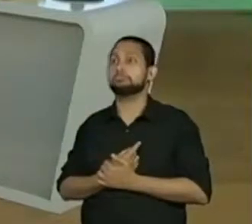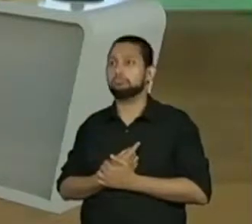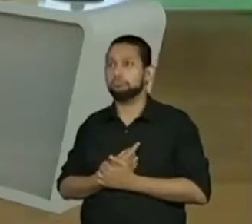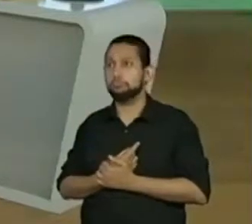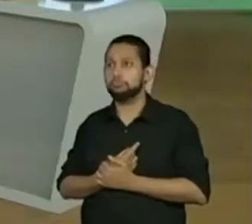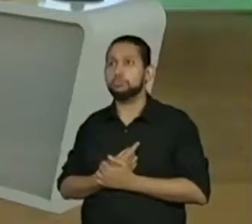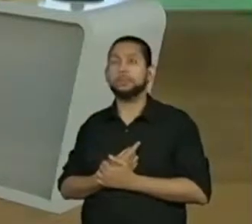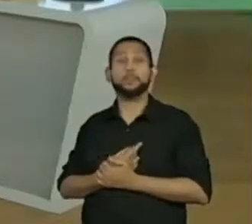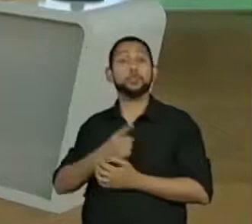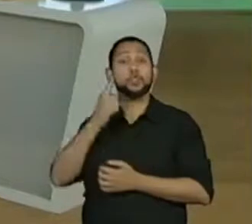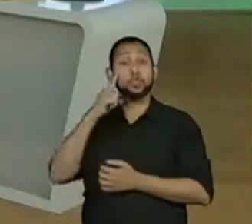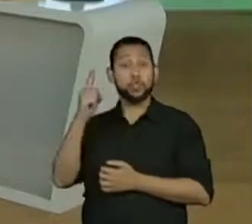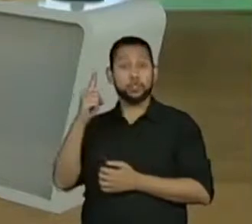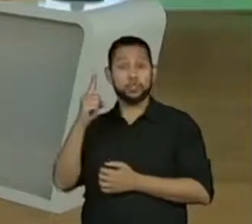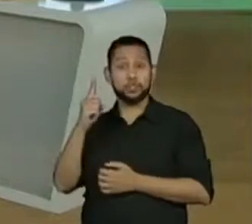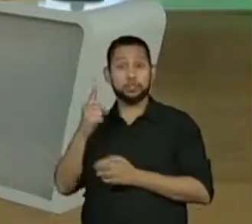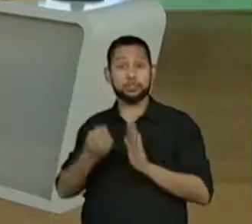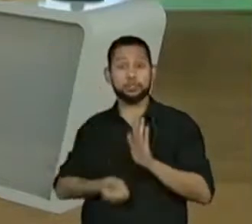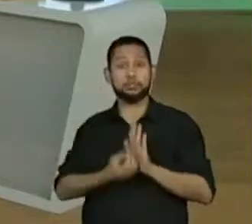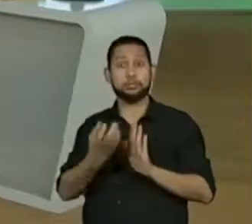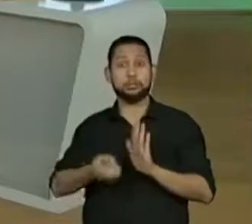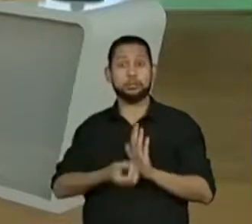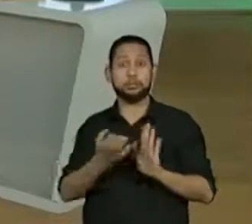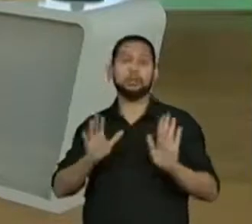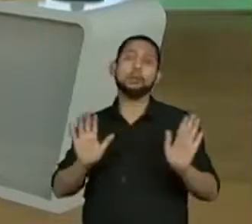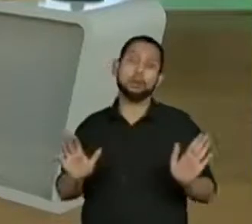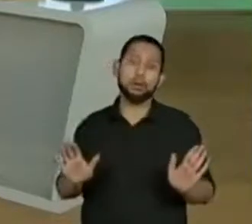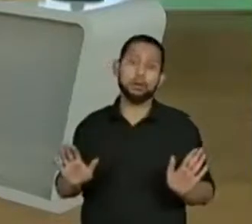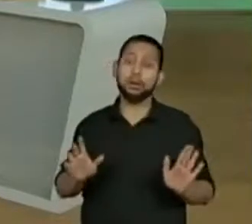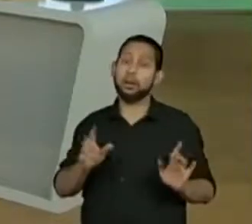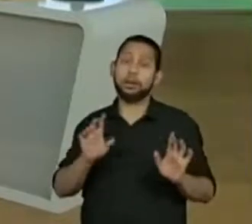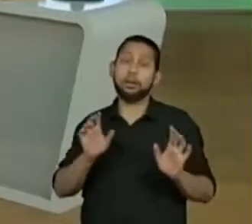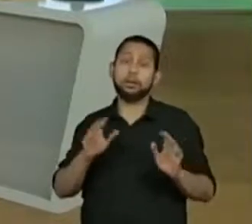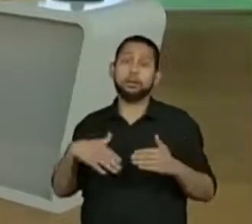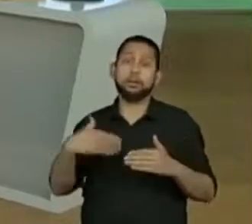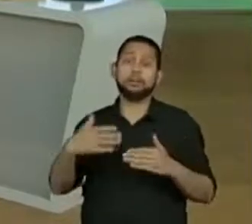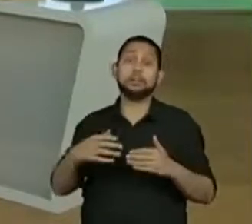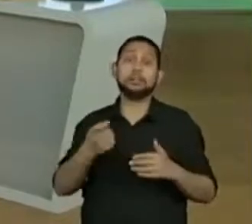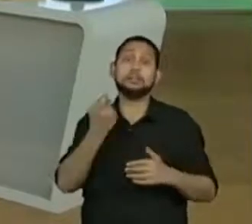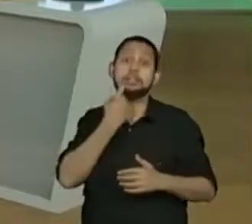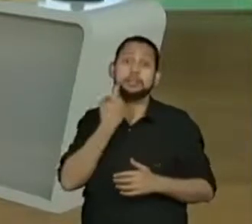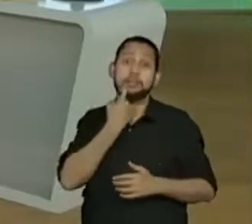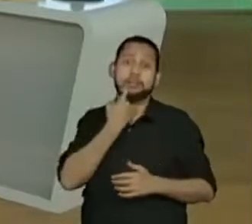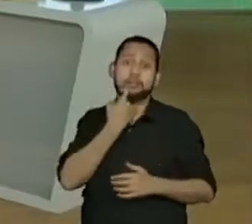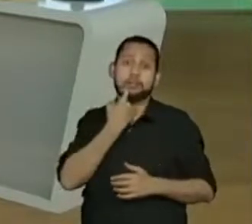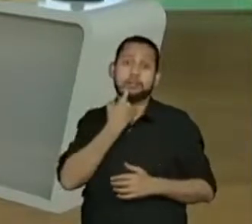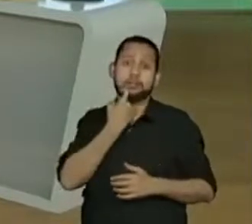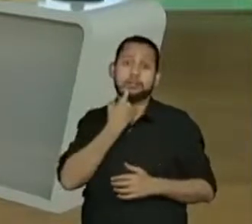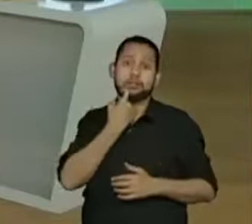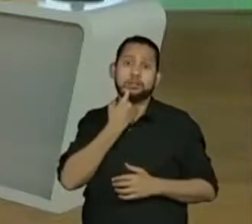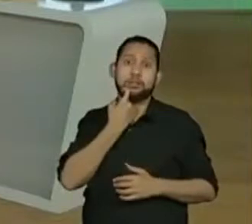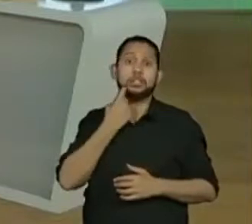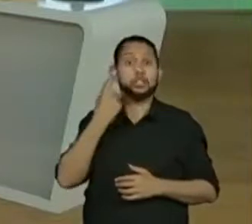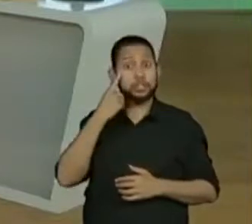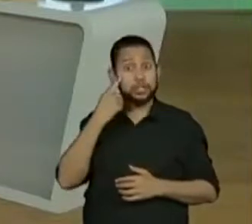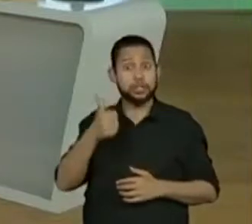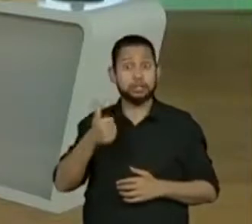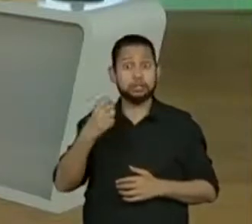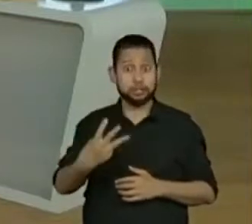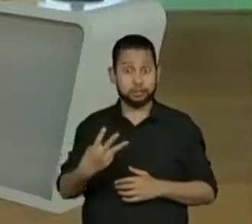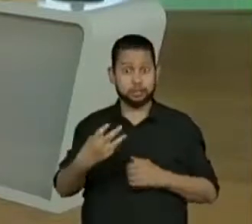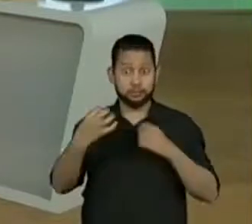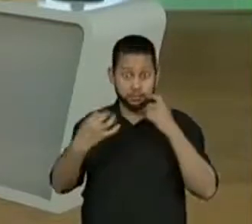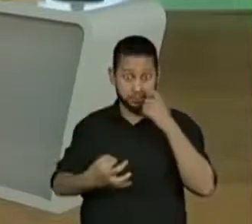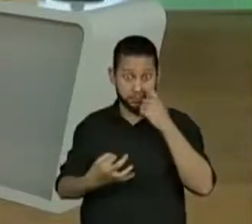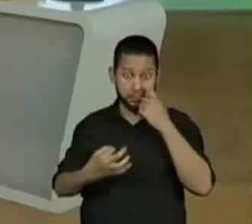o que o dia do nosso evento Como eu disse é o fechamento ou seja sexta feira certo então nosso ar ao dia treze